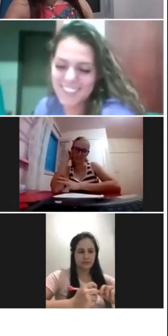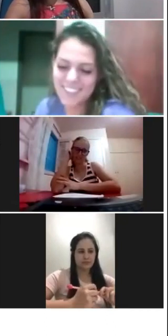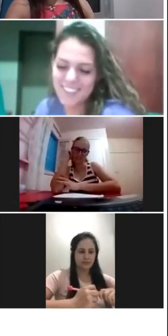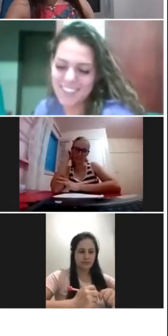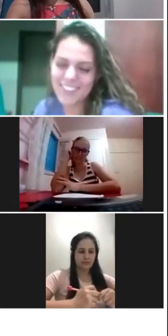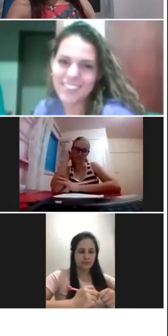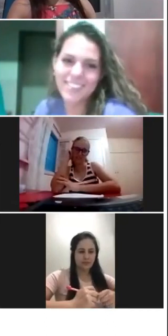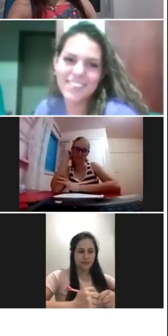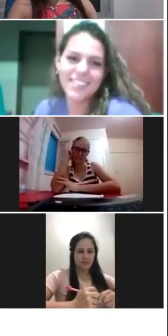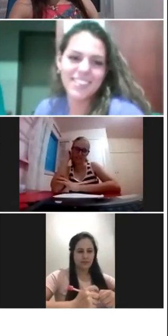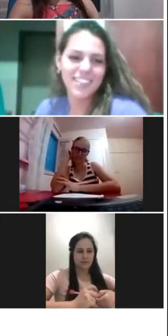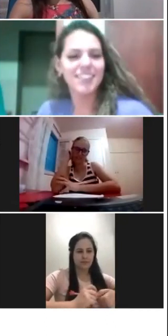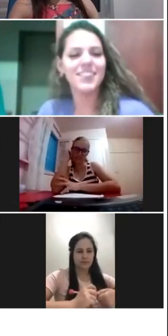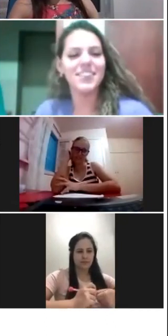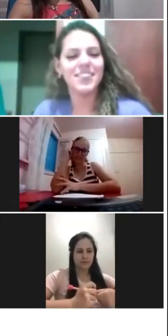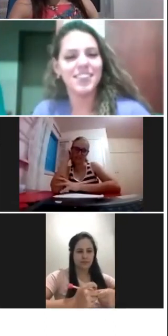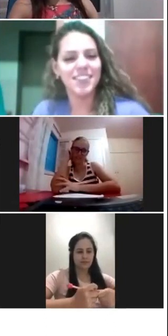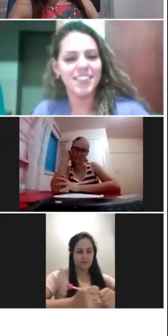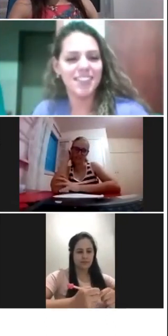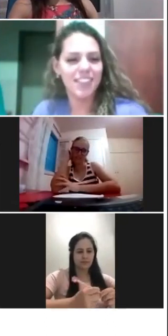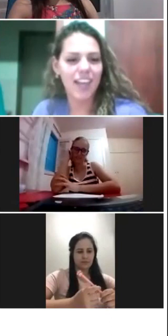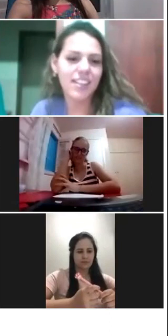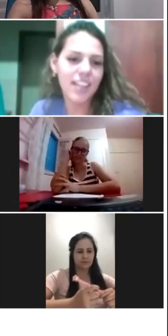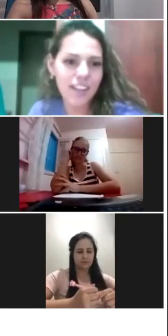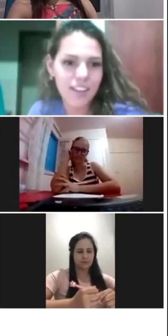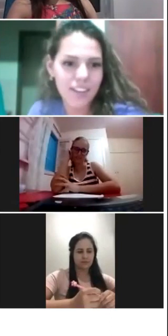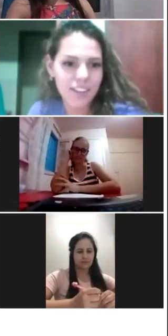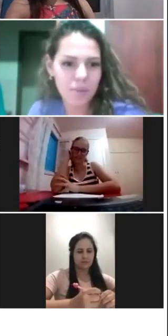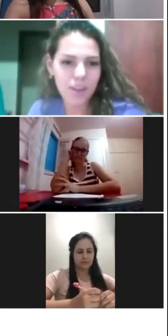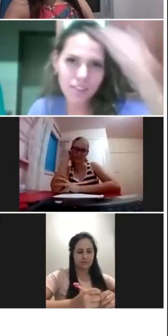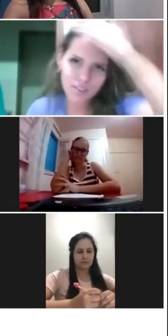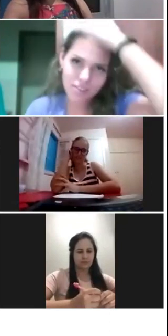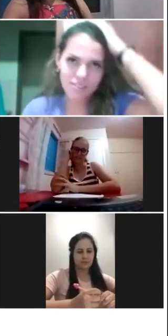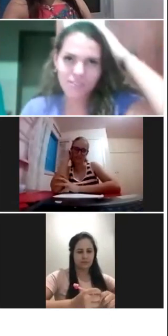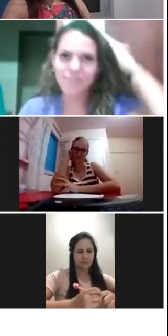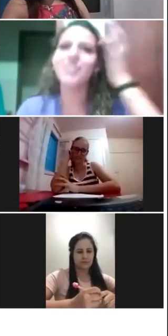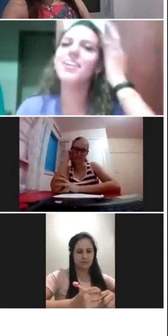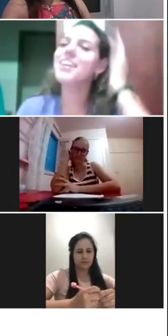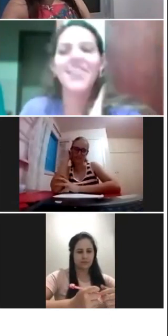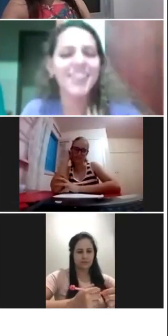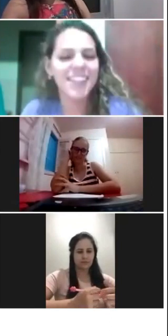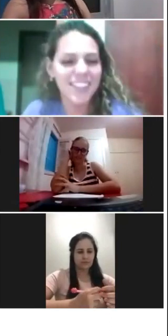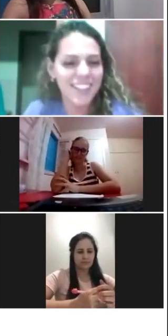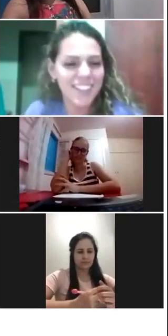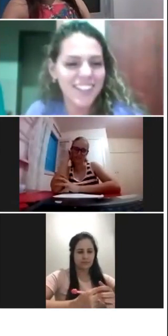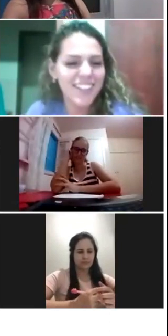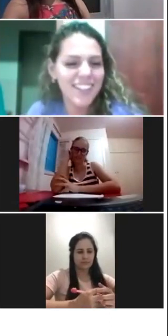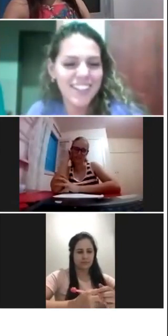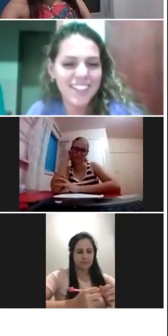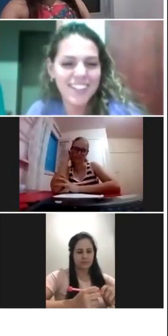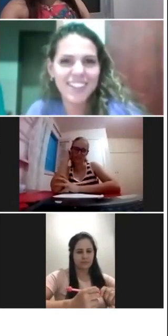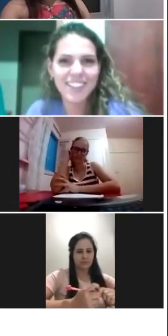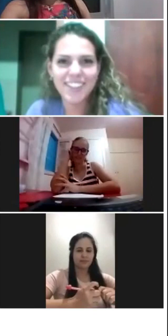É a B, né? Calma aí. Beleza, então.